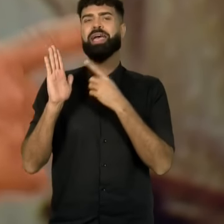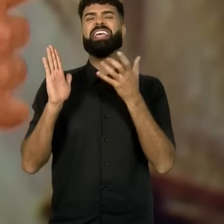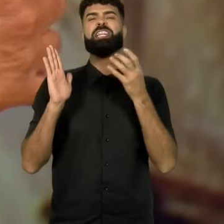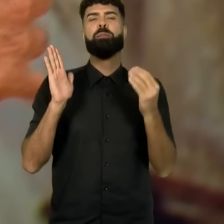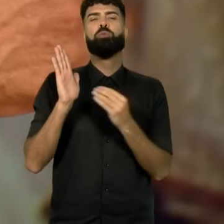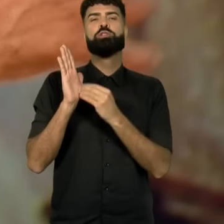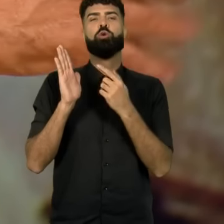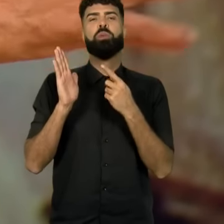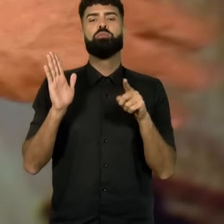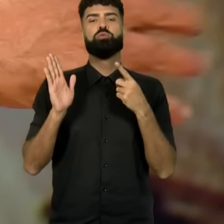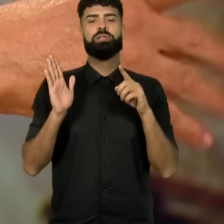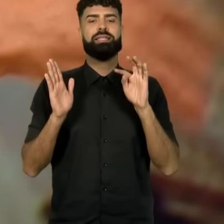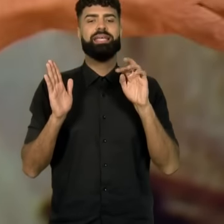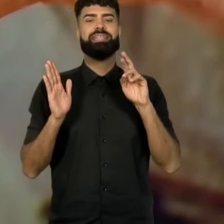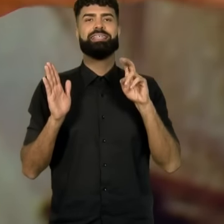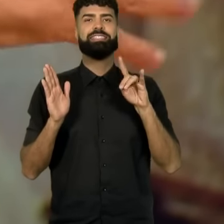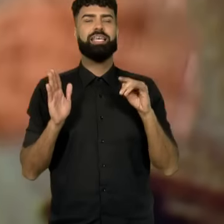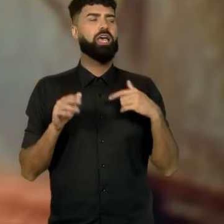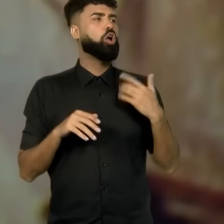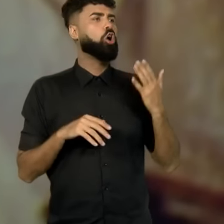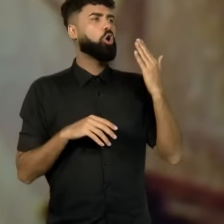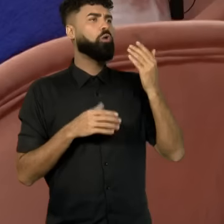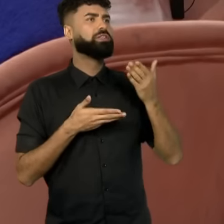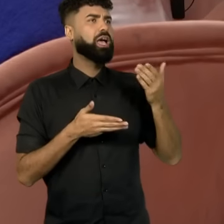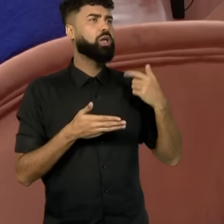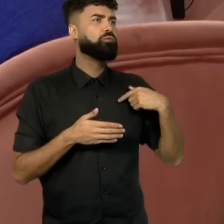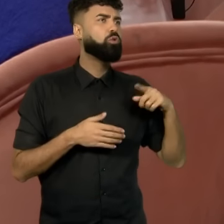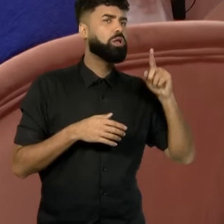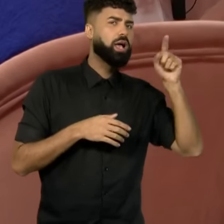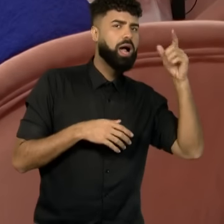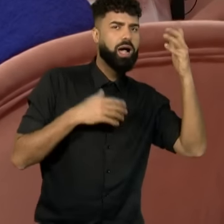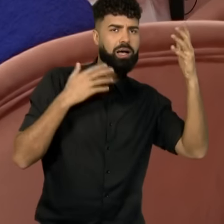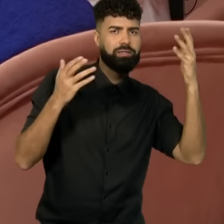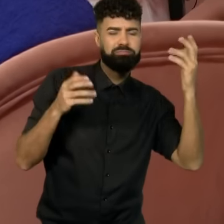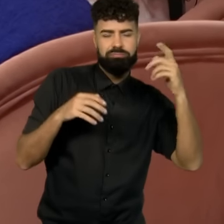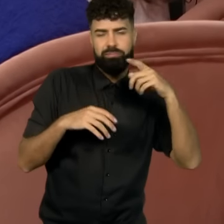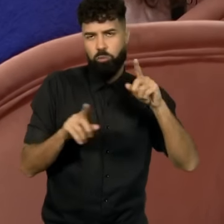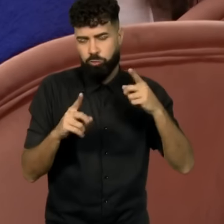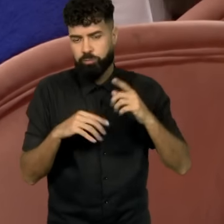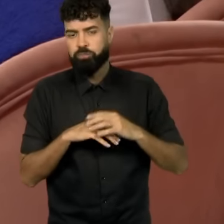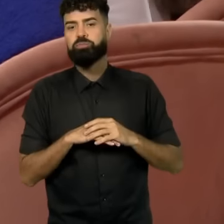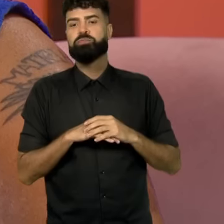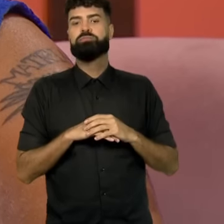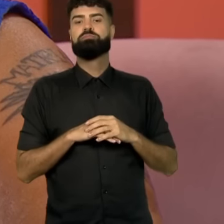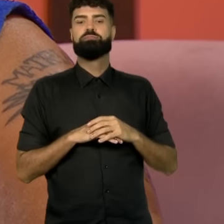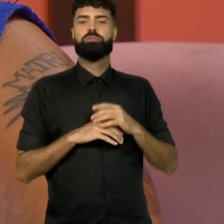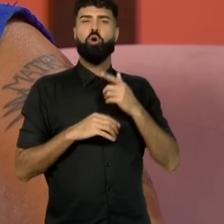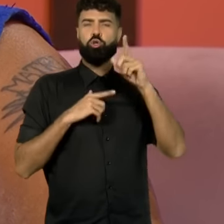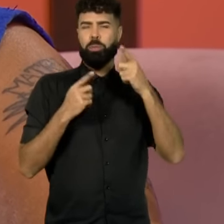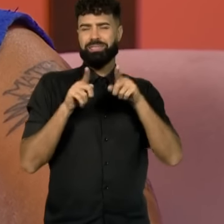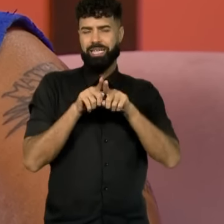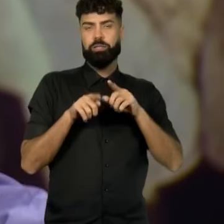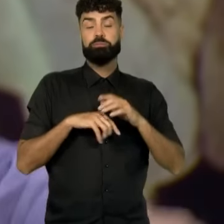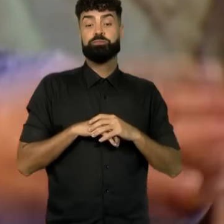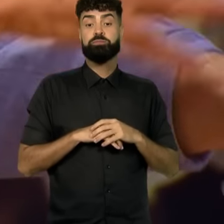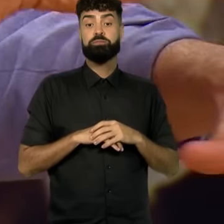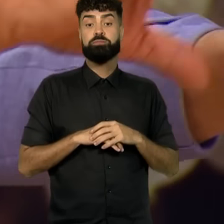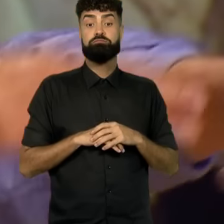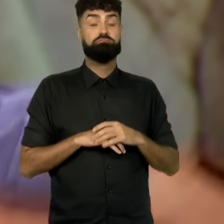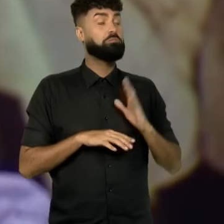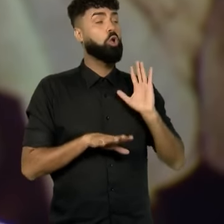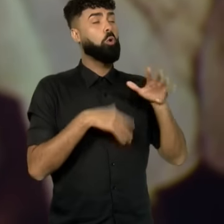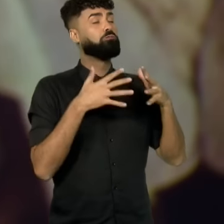É, Alberto Leonardo. É um peixe de coco, agora. Alberto Leonardo, né, Tia Sunita? Alberto Leonardo, mas tem mais parceiros. Só que aí